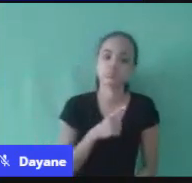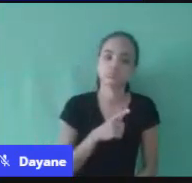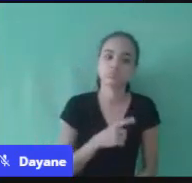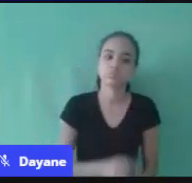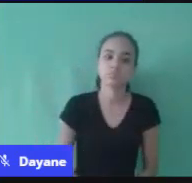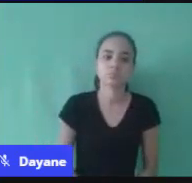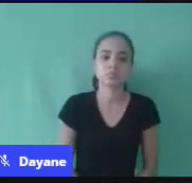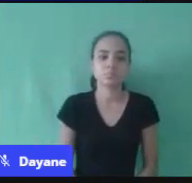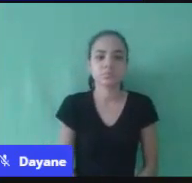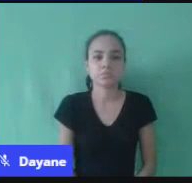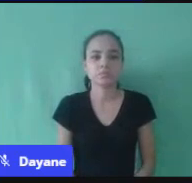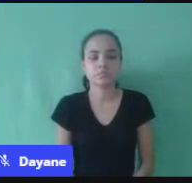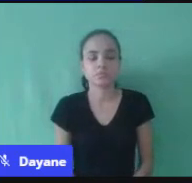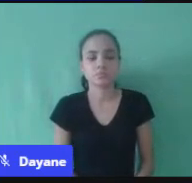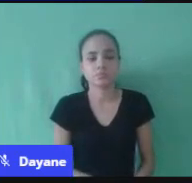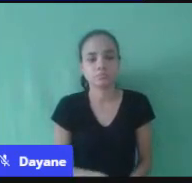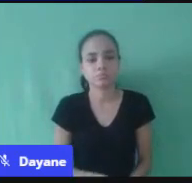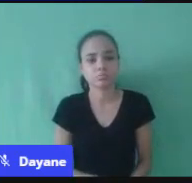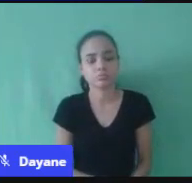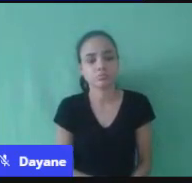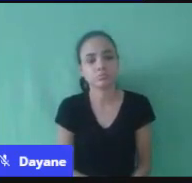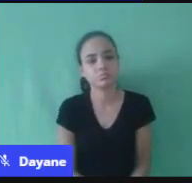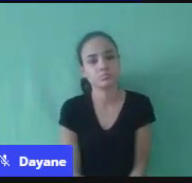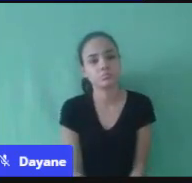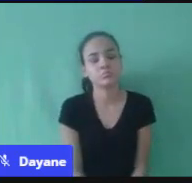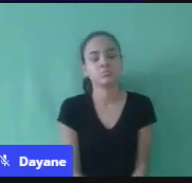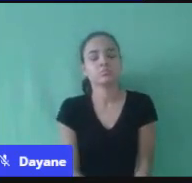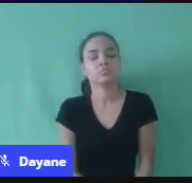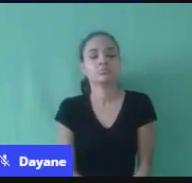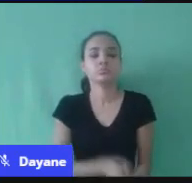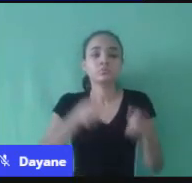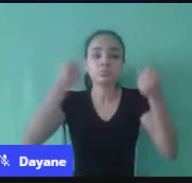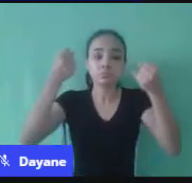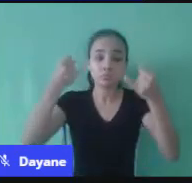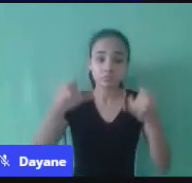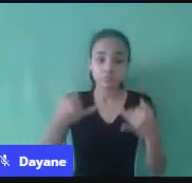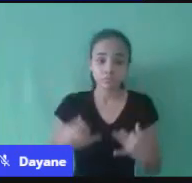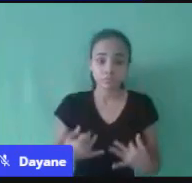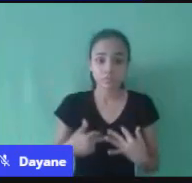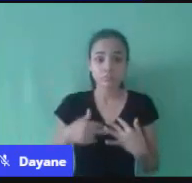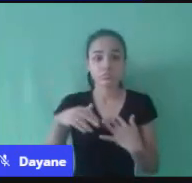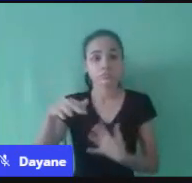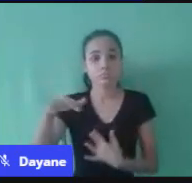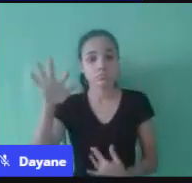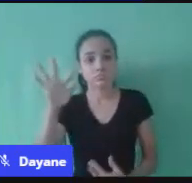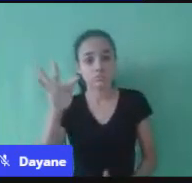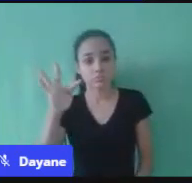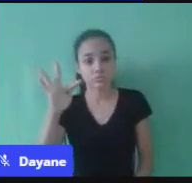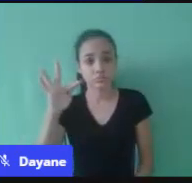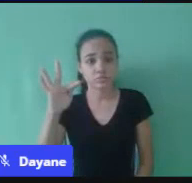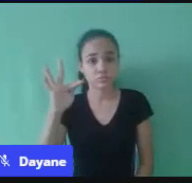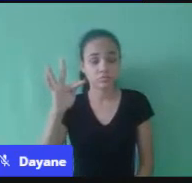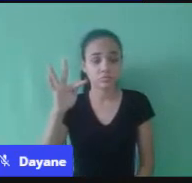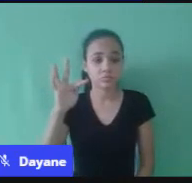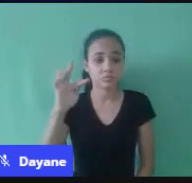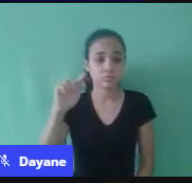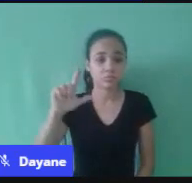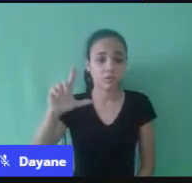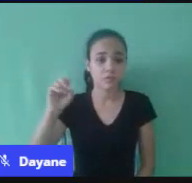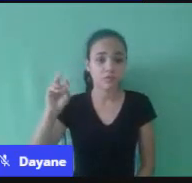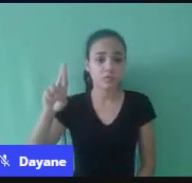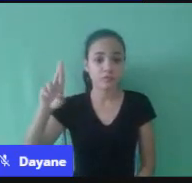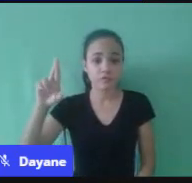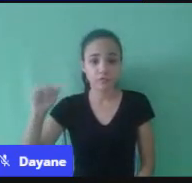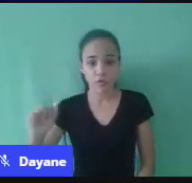Então, vamos falar um pouquinho dessa flora original. Quando a gente coloca a flora original, porque a gente sabe que, com o passar do